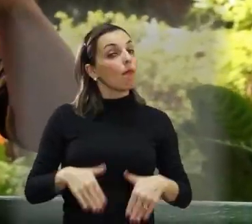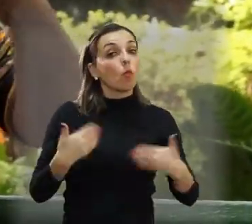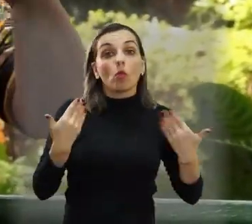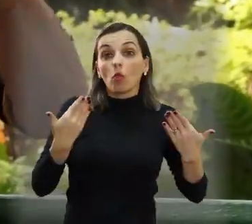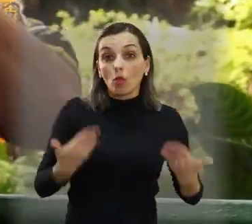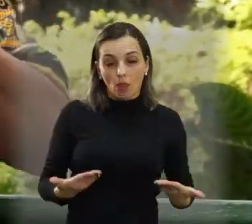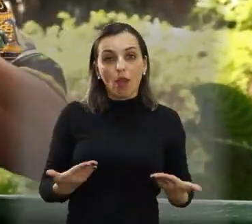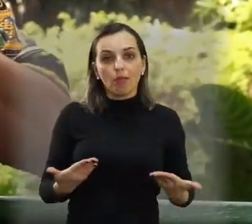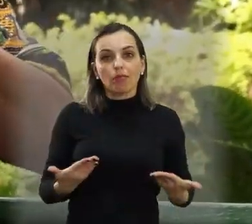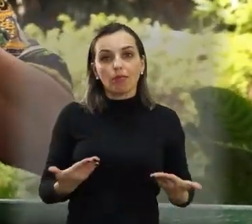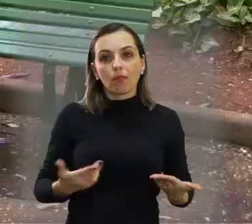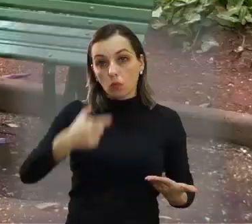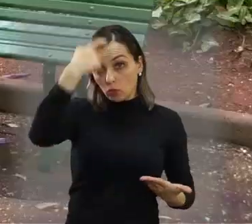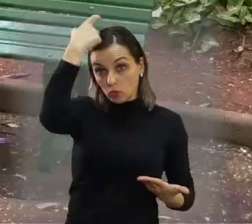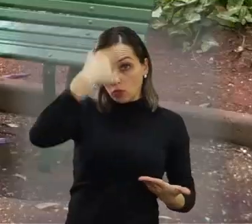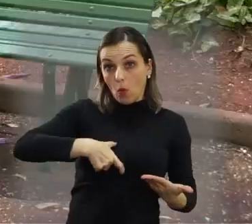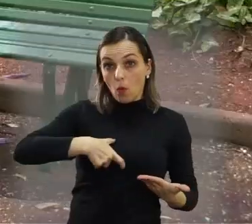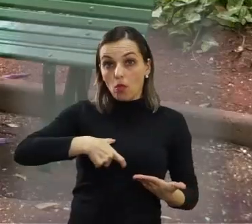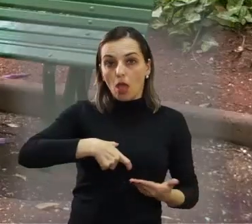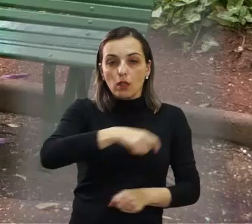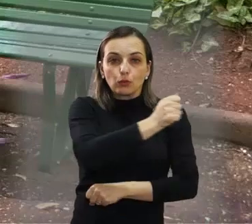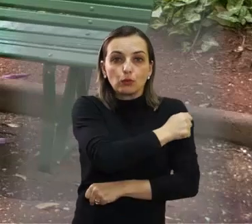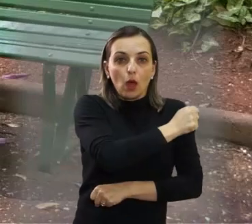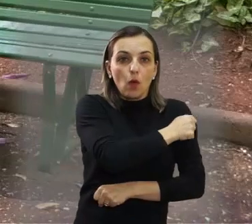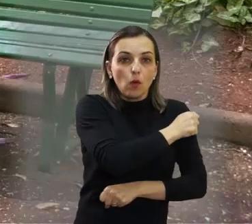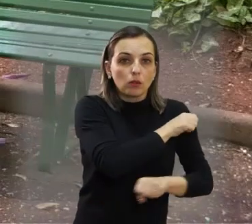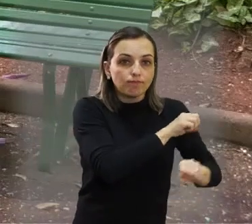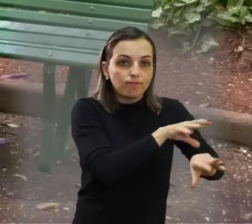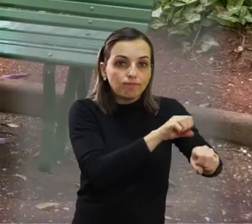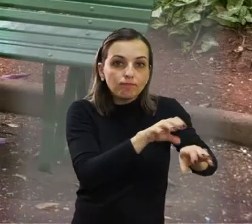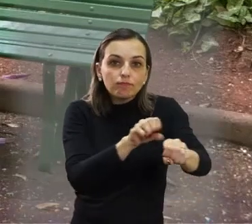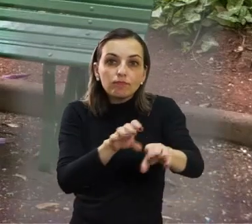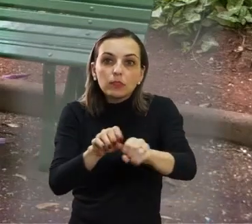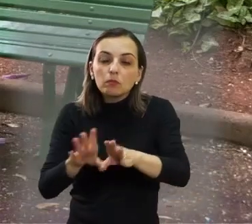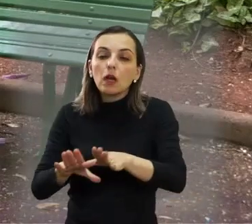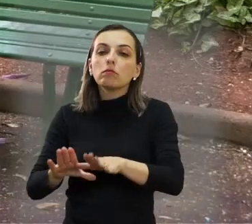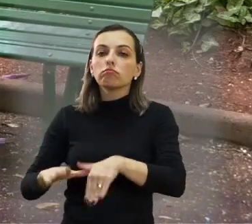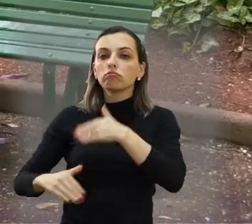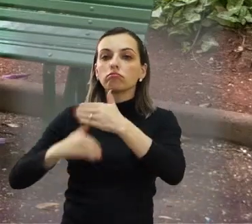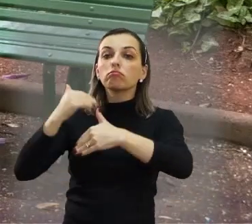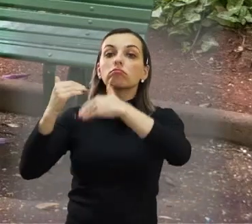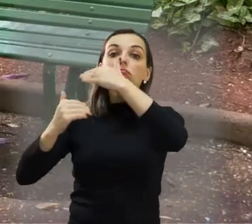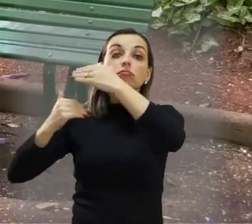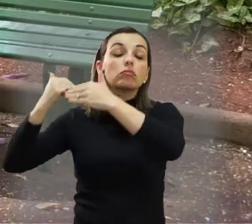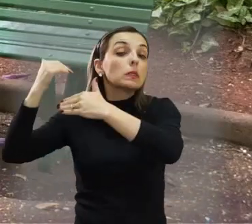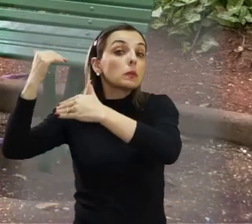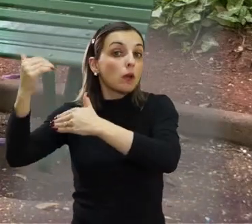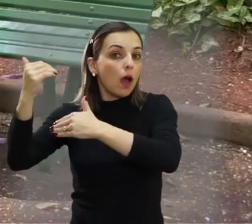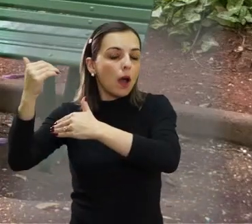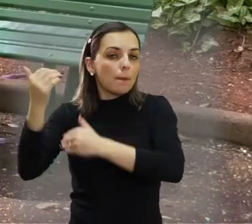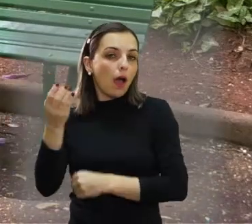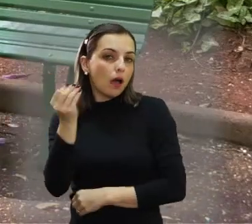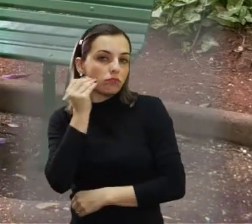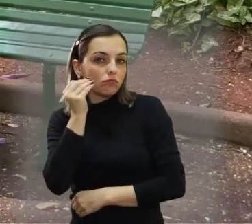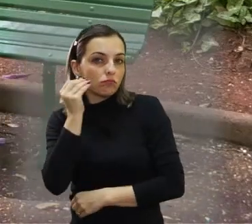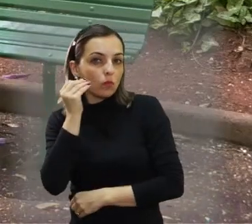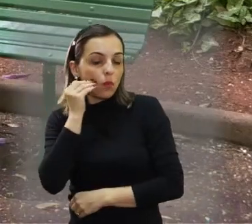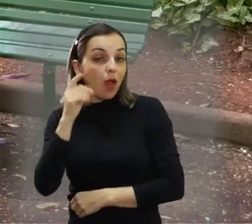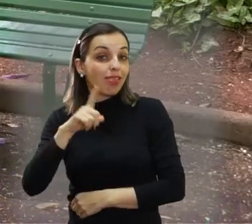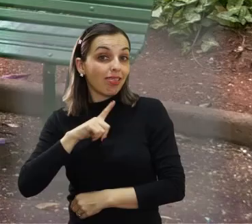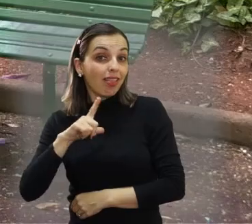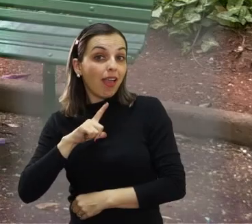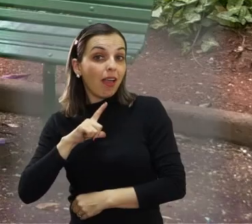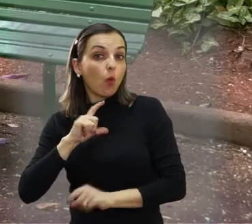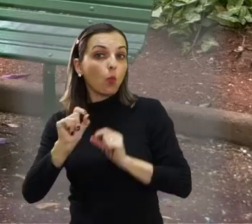são muito bem acompanhados. E nós, como educadores sociais dentro desse programa, a gente faz com que o aluno